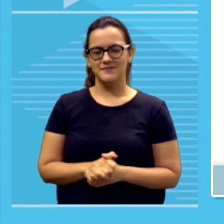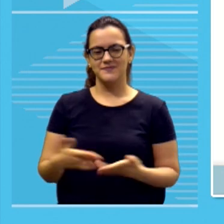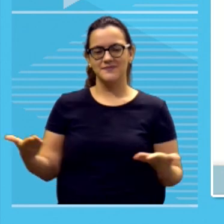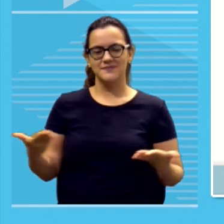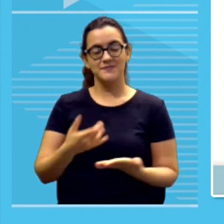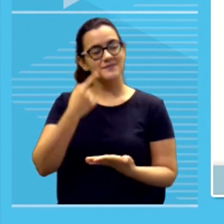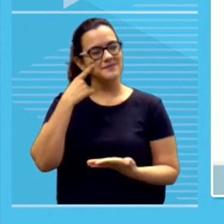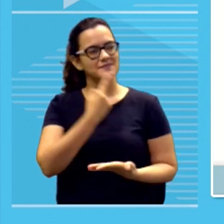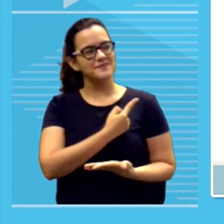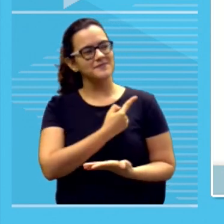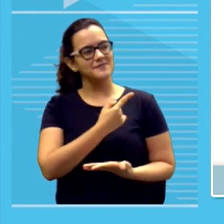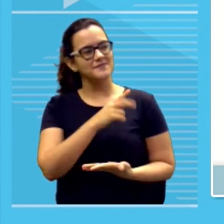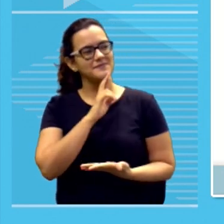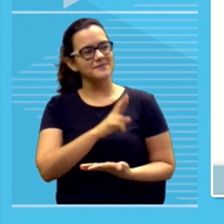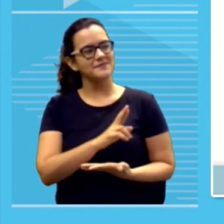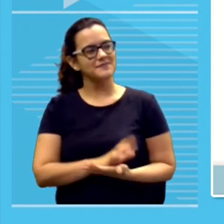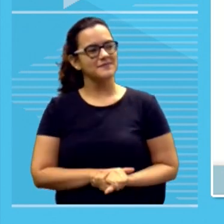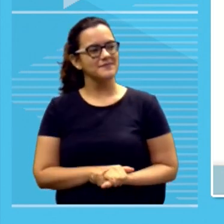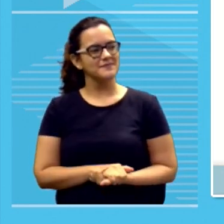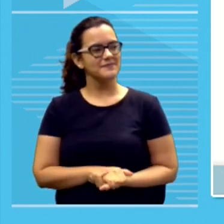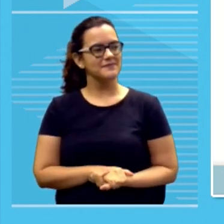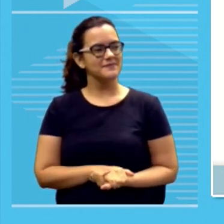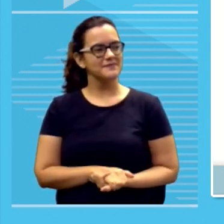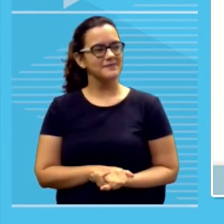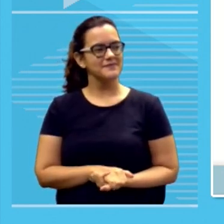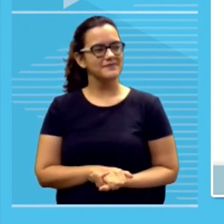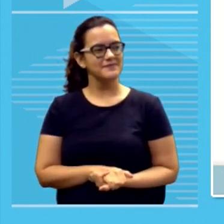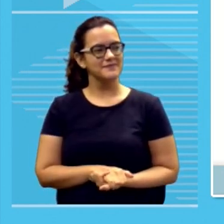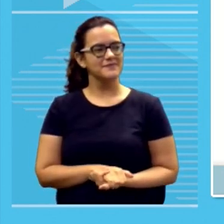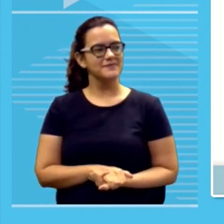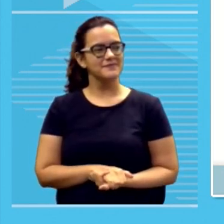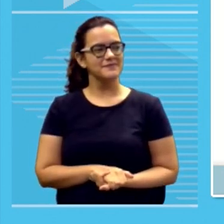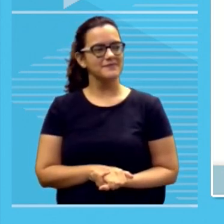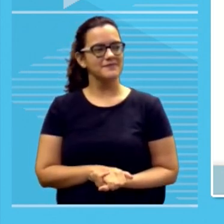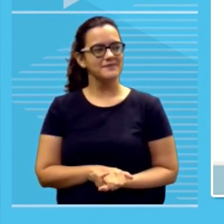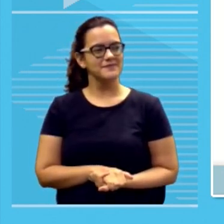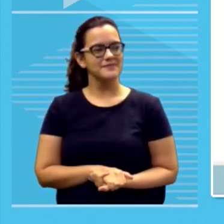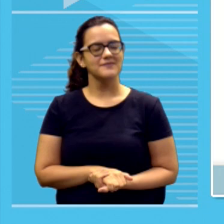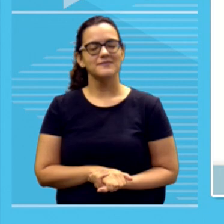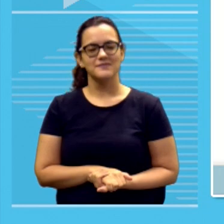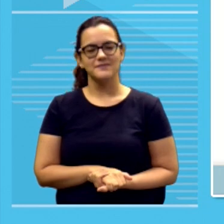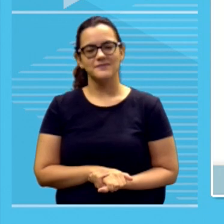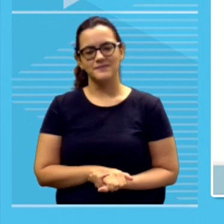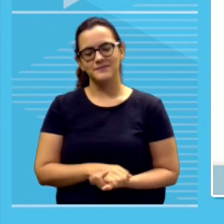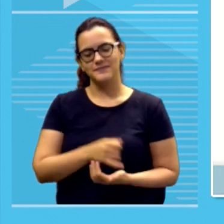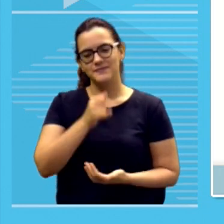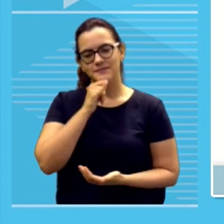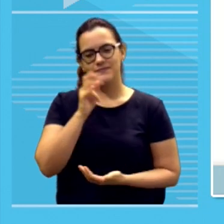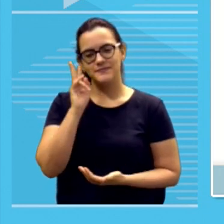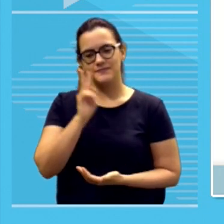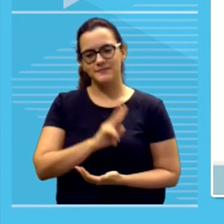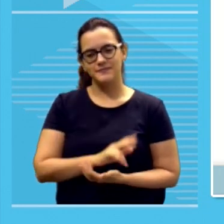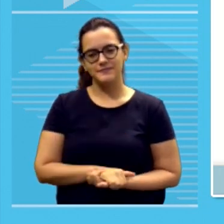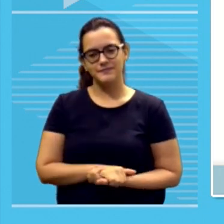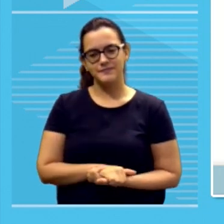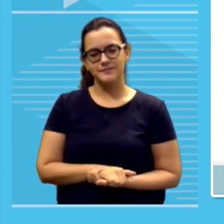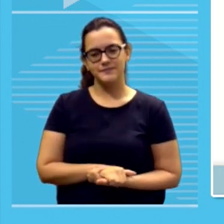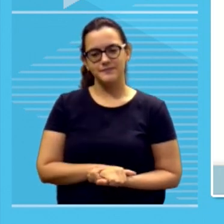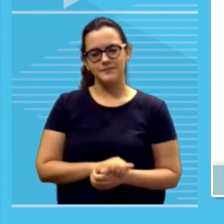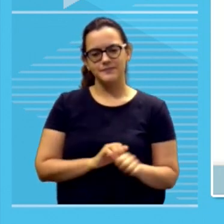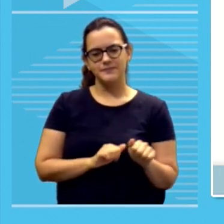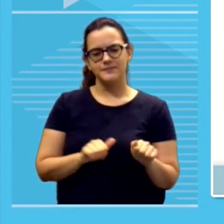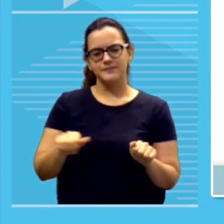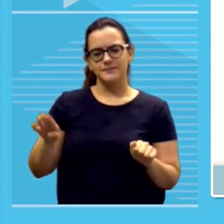Professor ó pontuar ponto b é só a distância distância do ponto a para o ponto